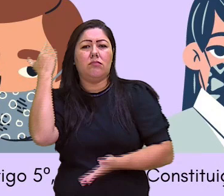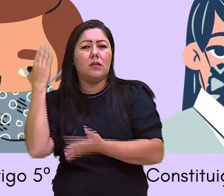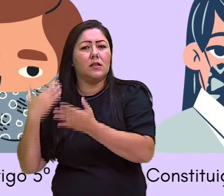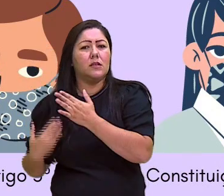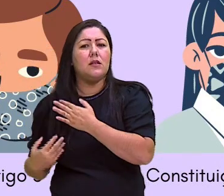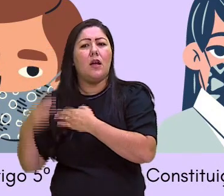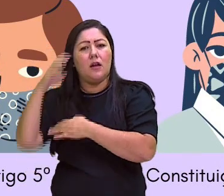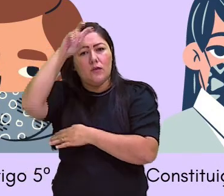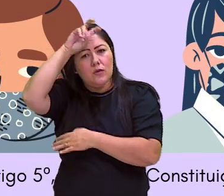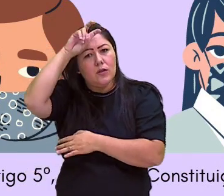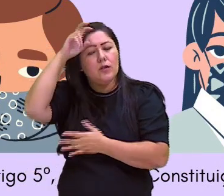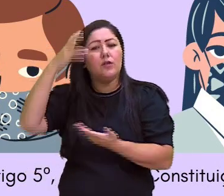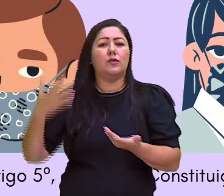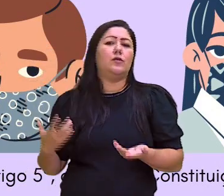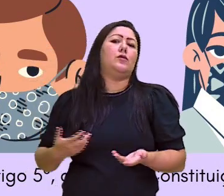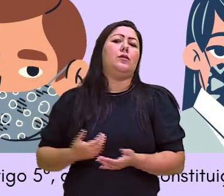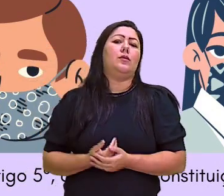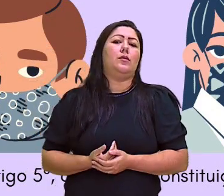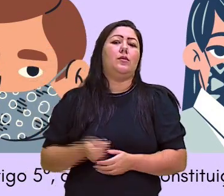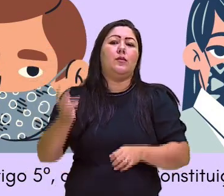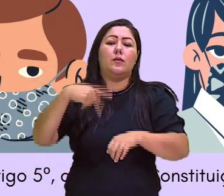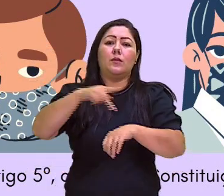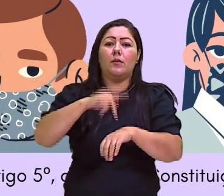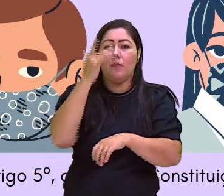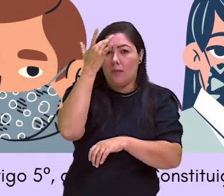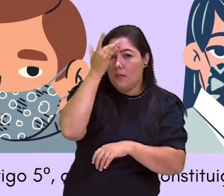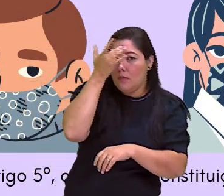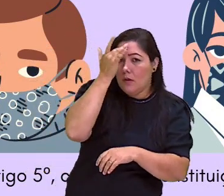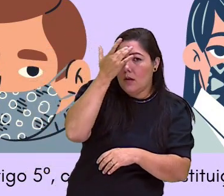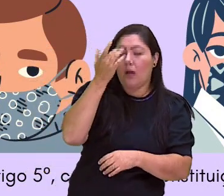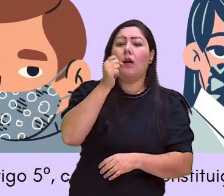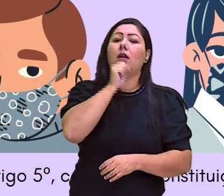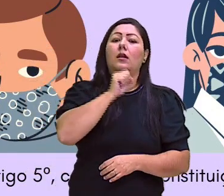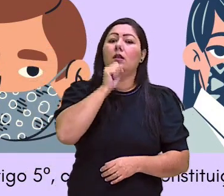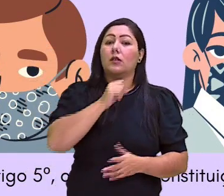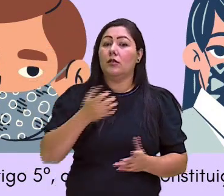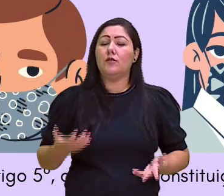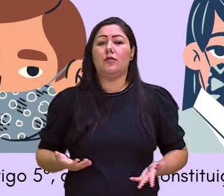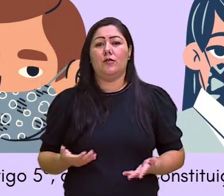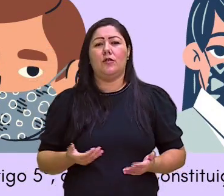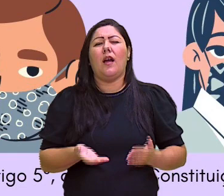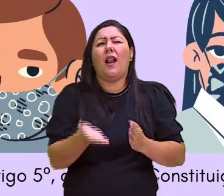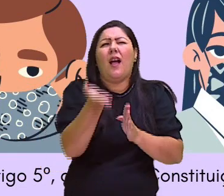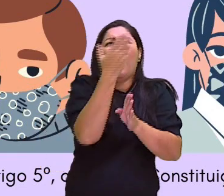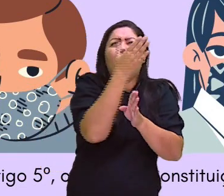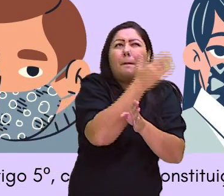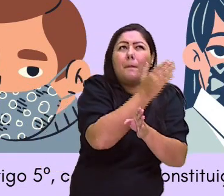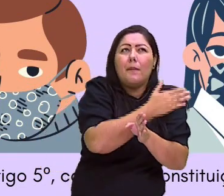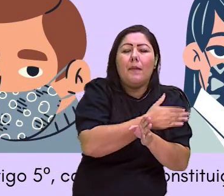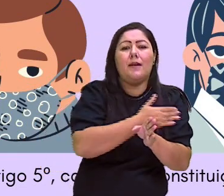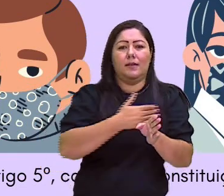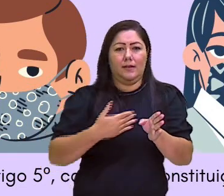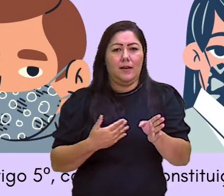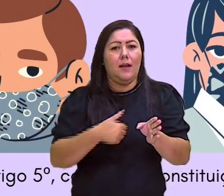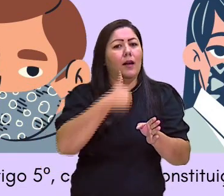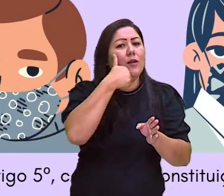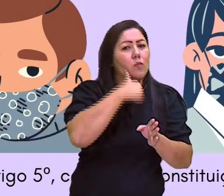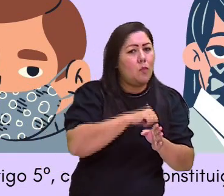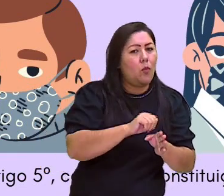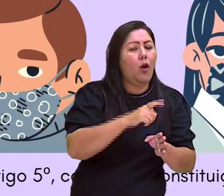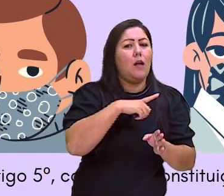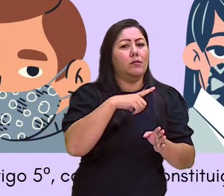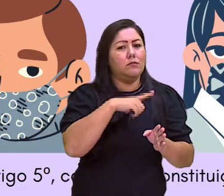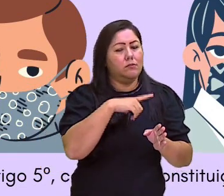sucessivamente. Na Índia antiga, né, na primeira era da Índia, as mulheres